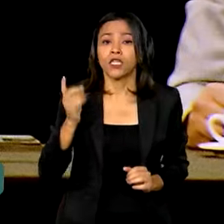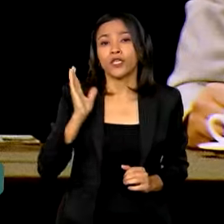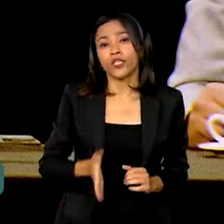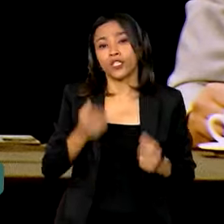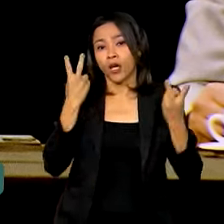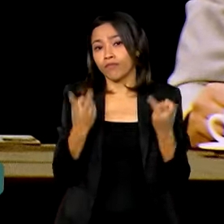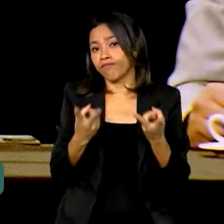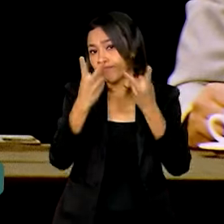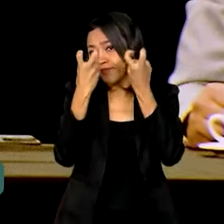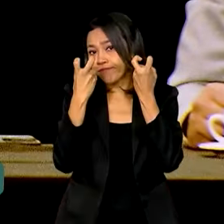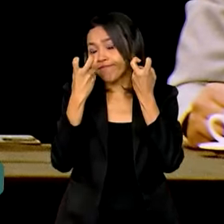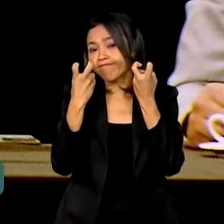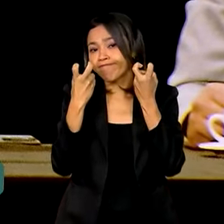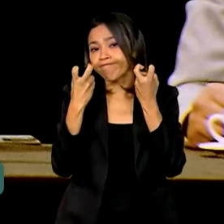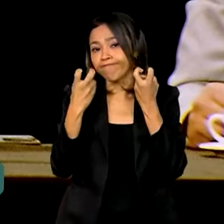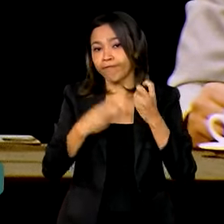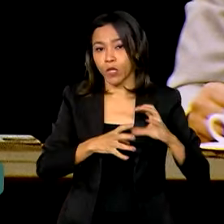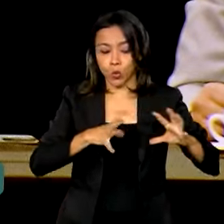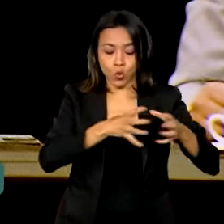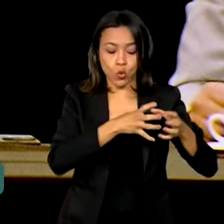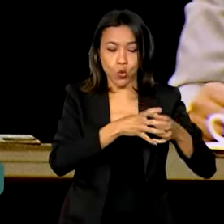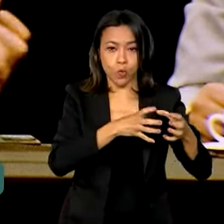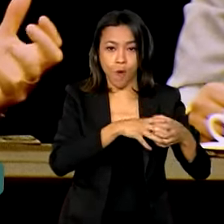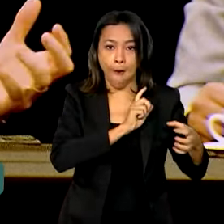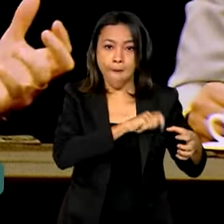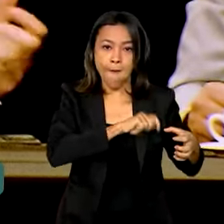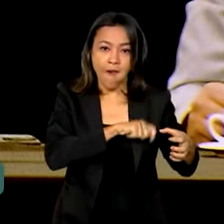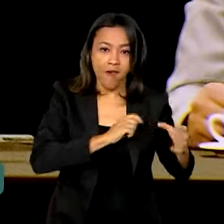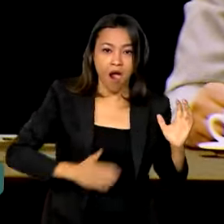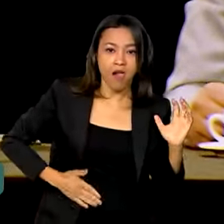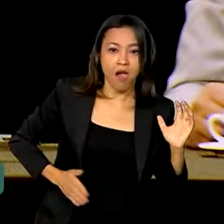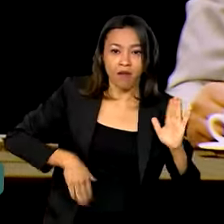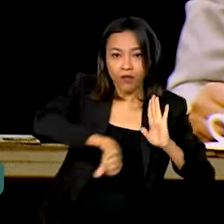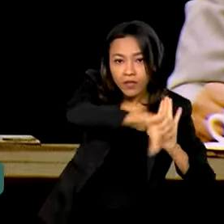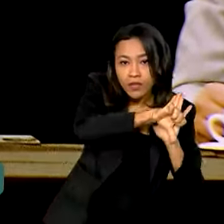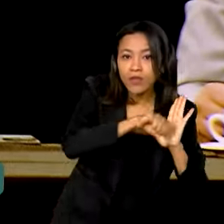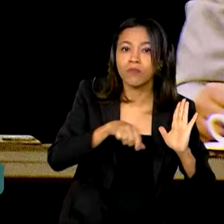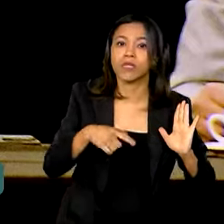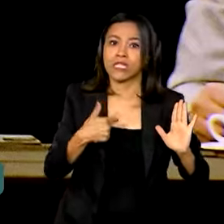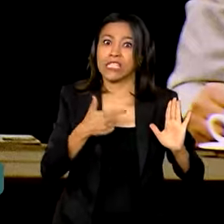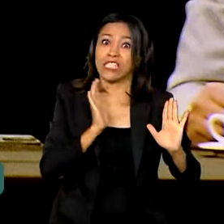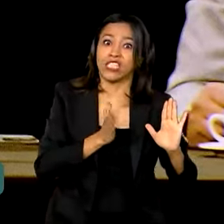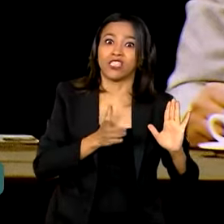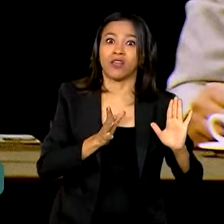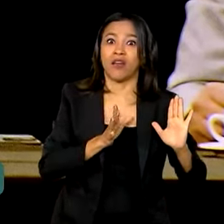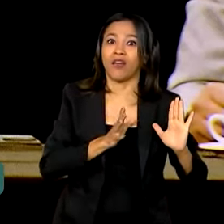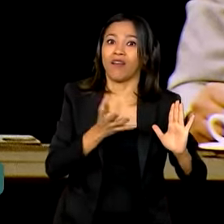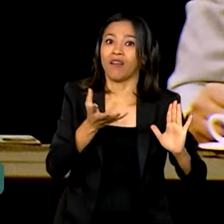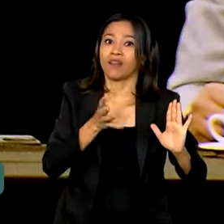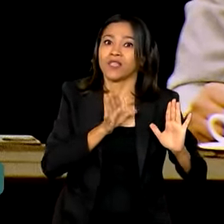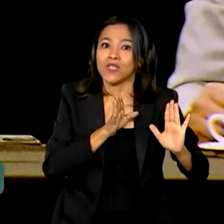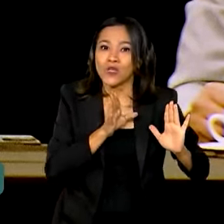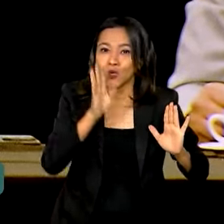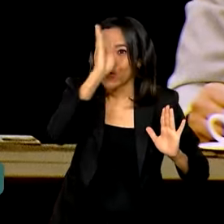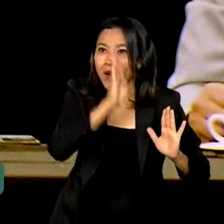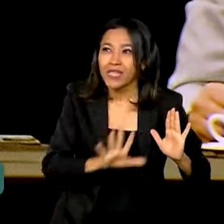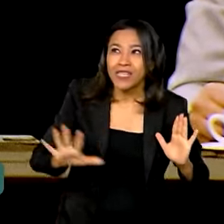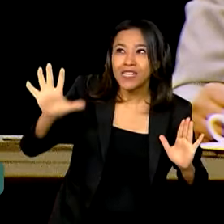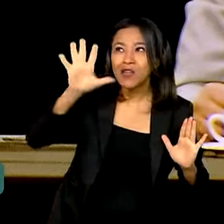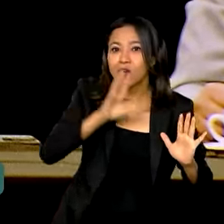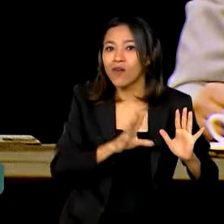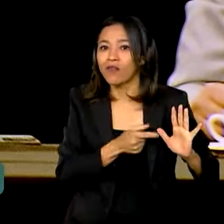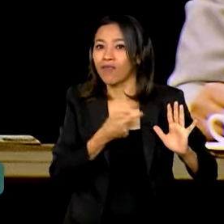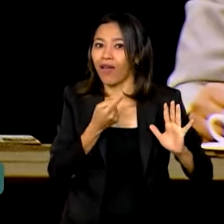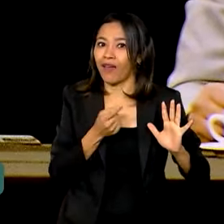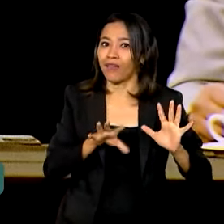identificada, por óbvio, pelo crime organizado, que já transformou o Brasil num corredor para os seus negócios há muito